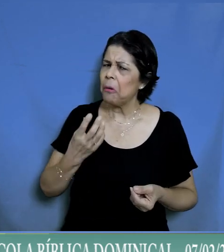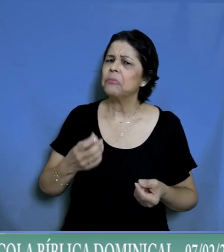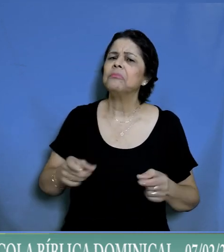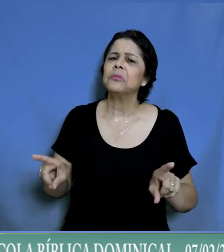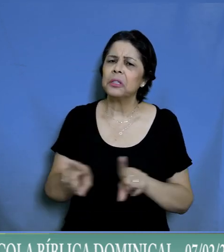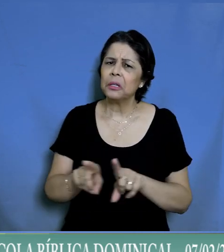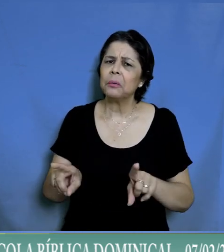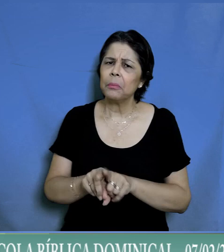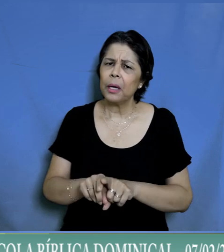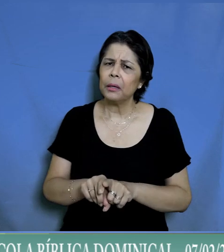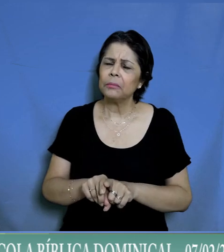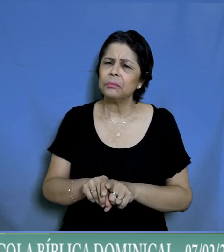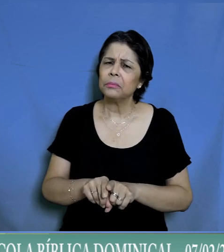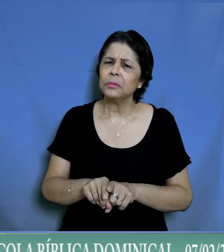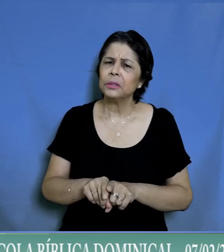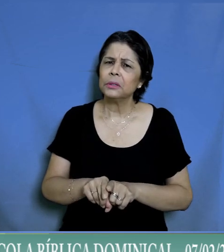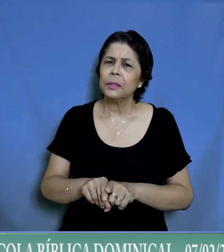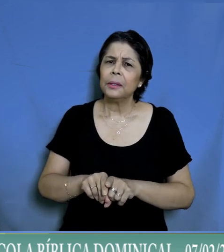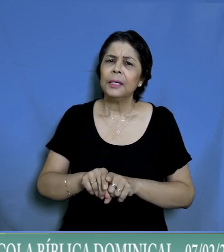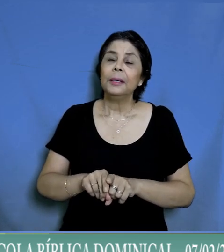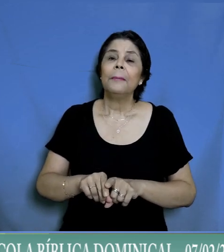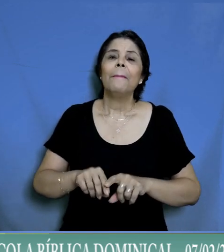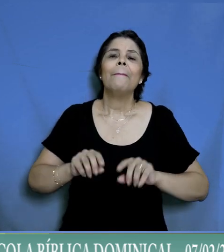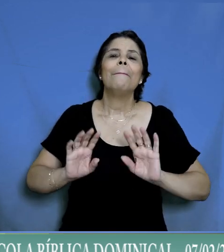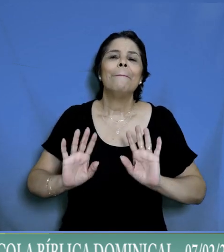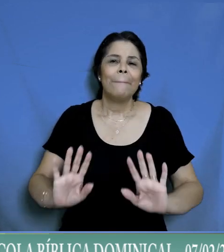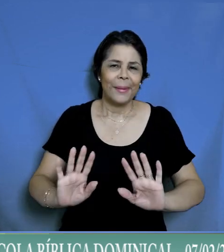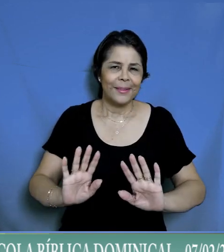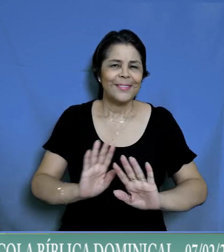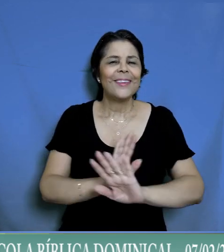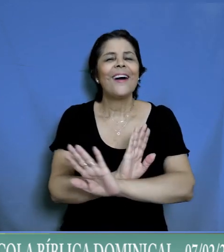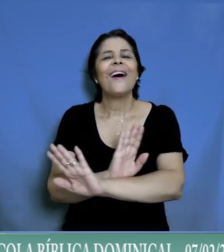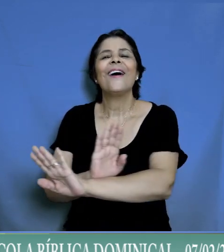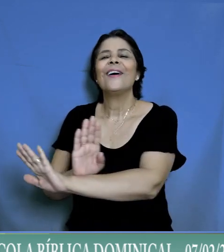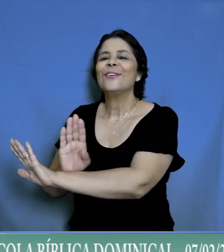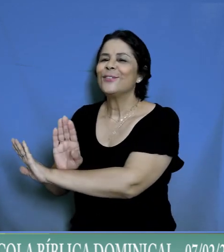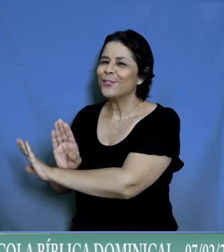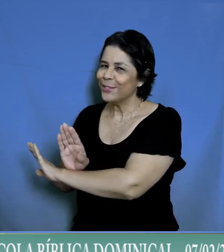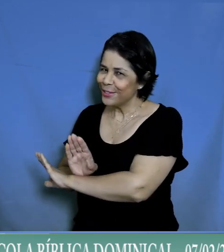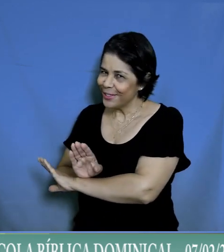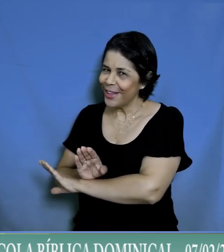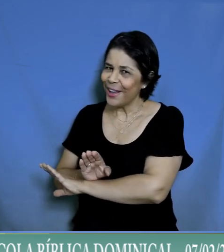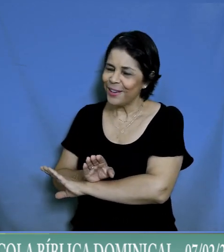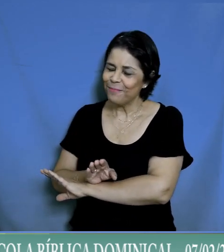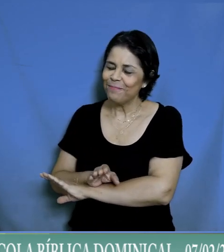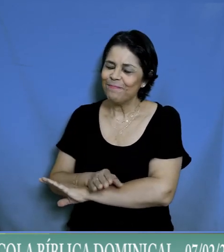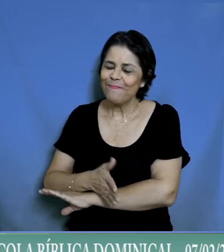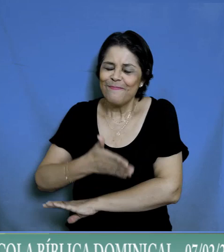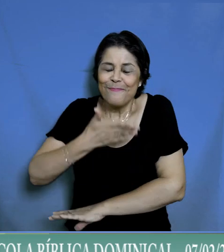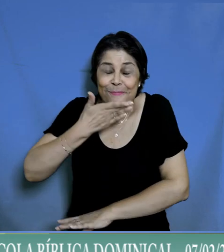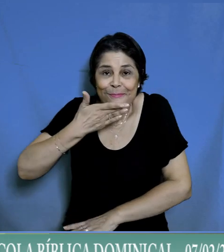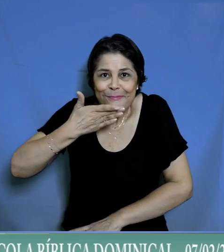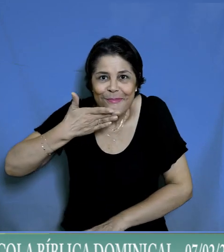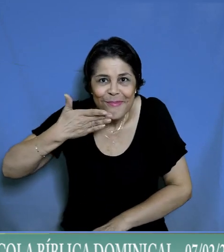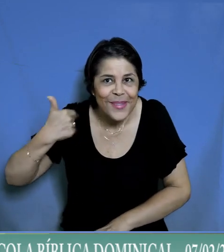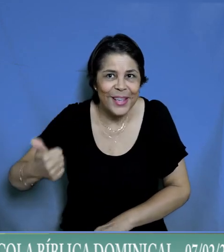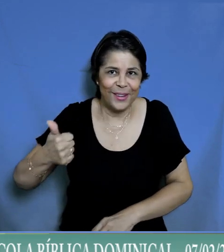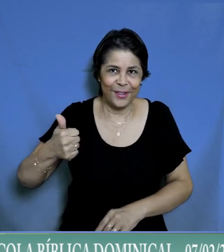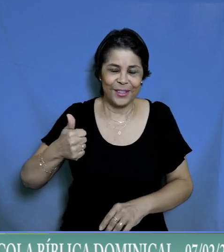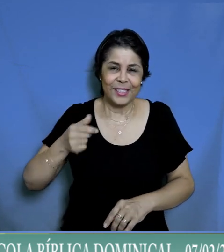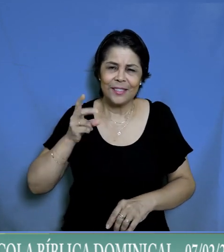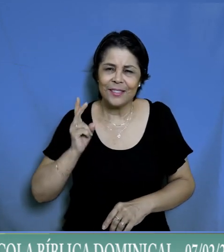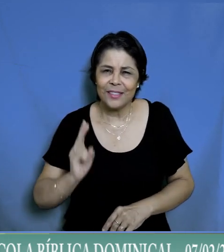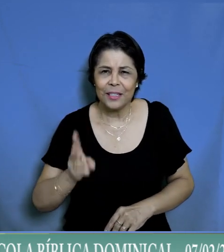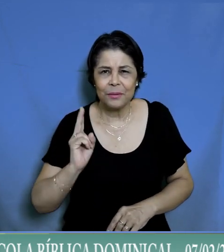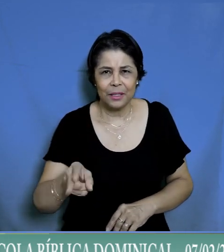que é bom, para que tenha com que acudir o necessitado. Como,